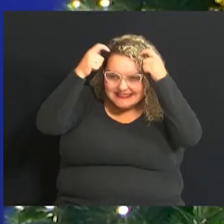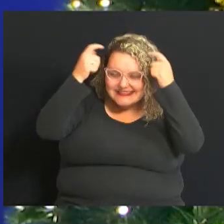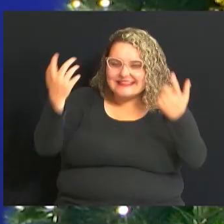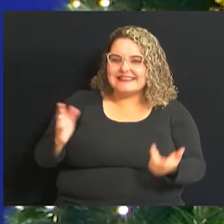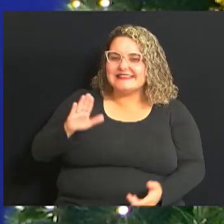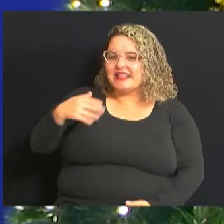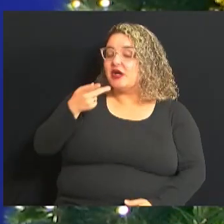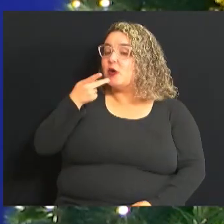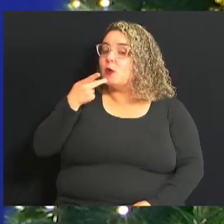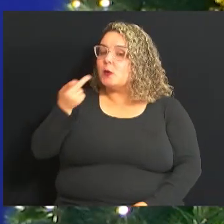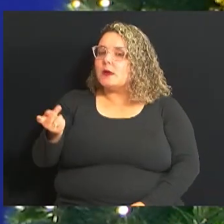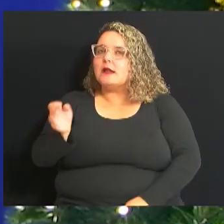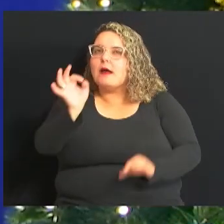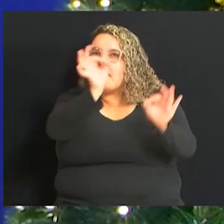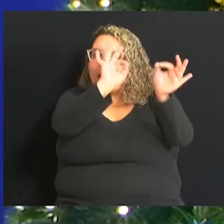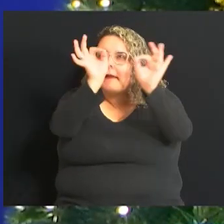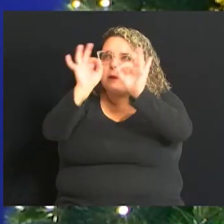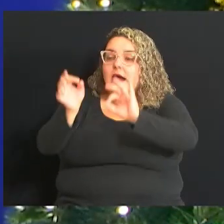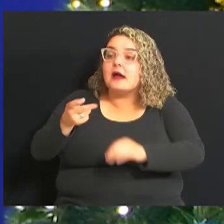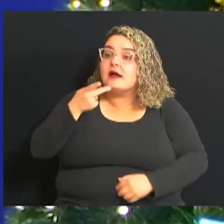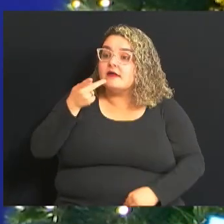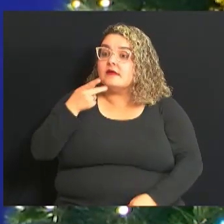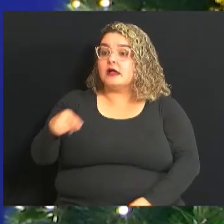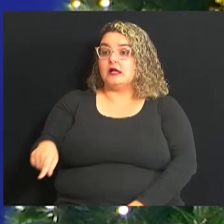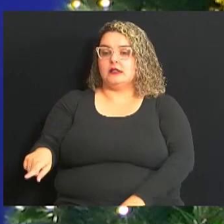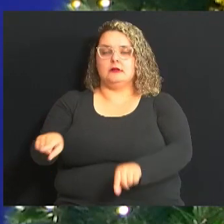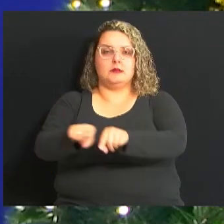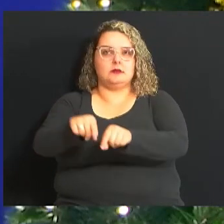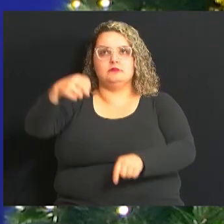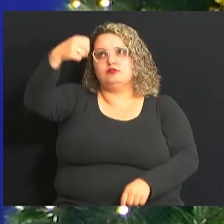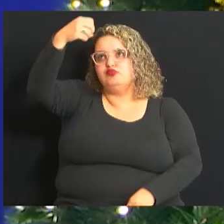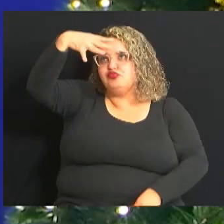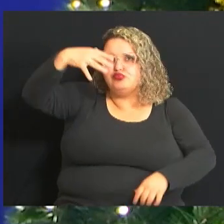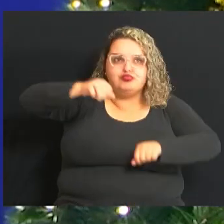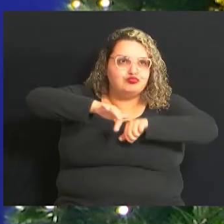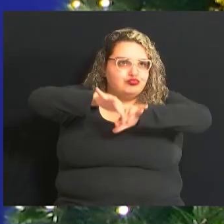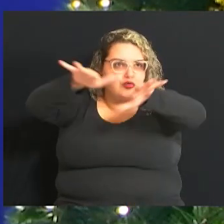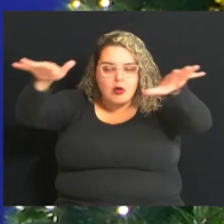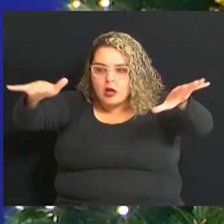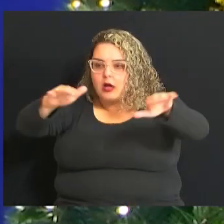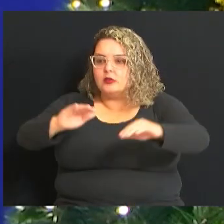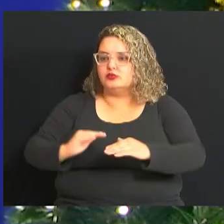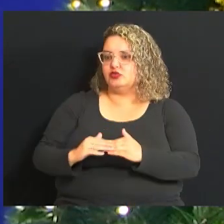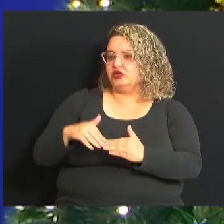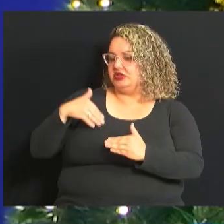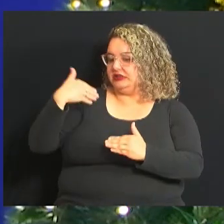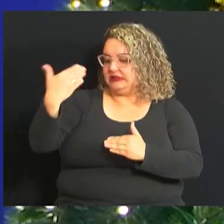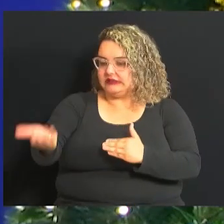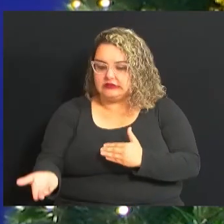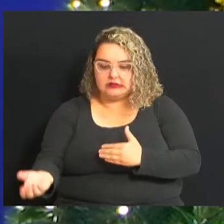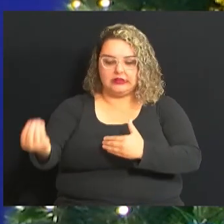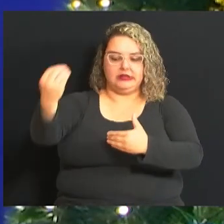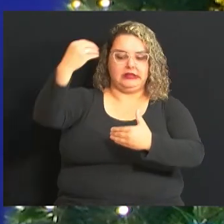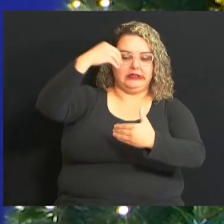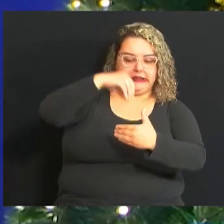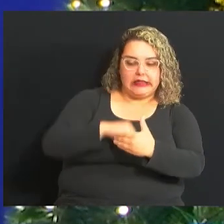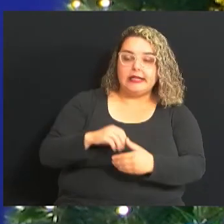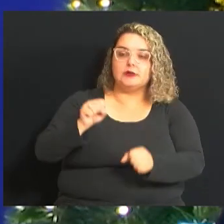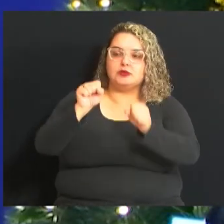fala em decoração, a gente também fala de iluminação, toda a fachada externa, interna, vai